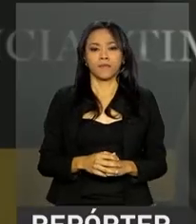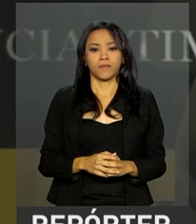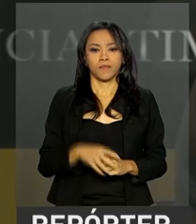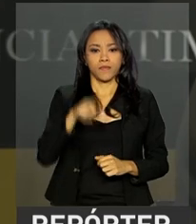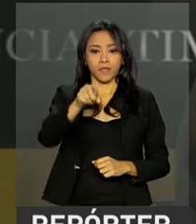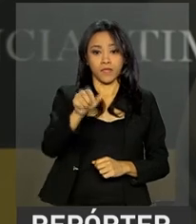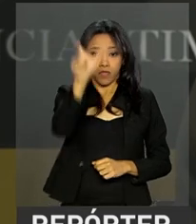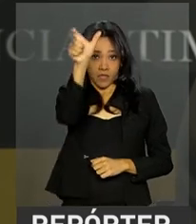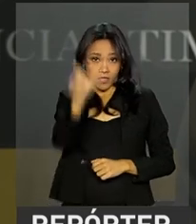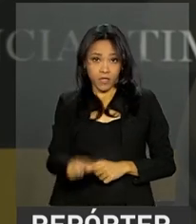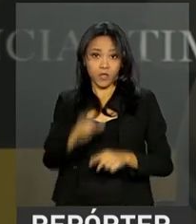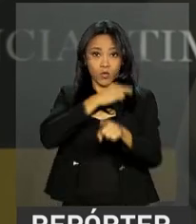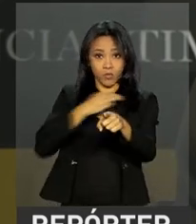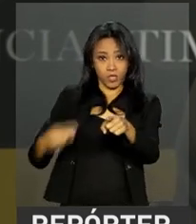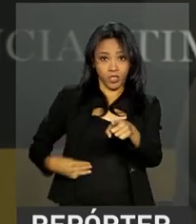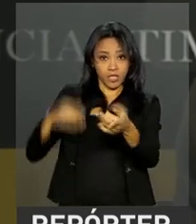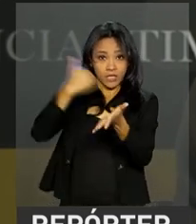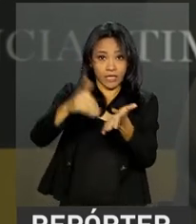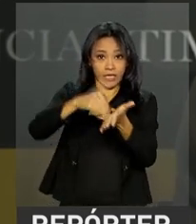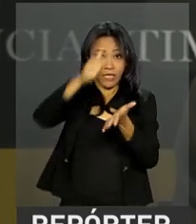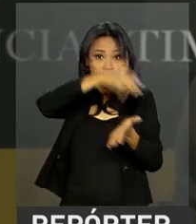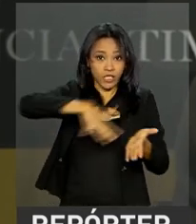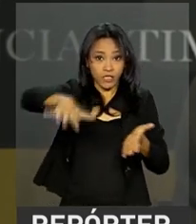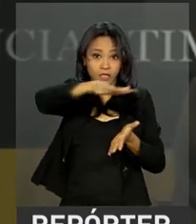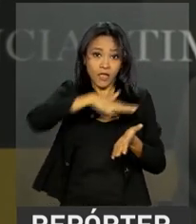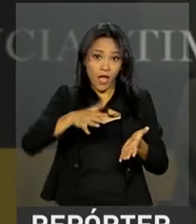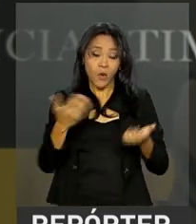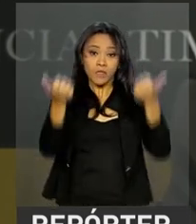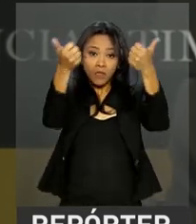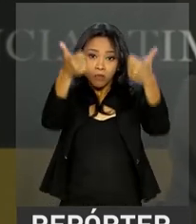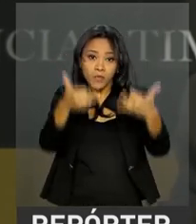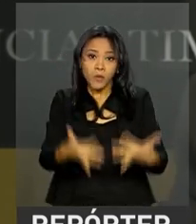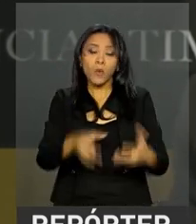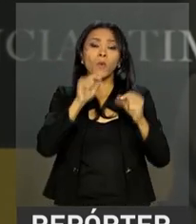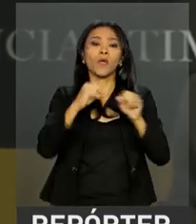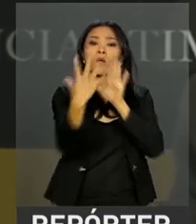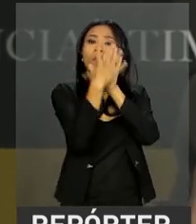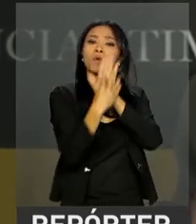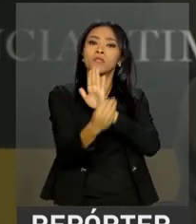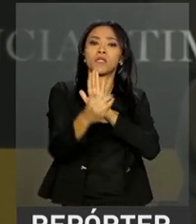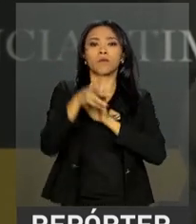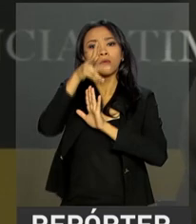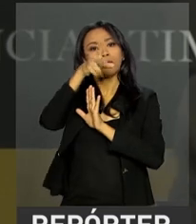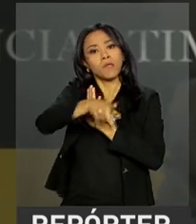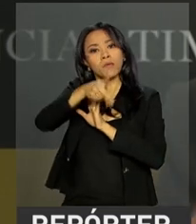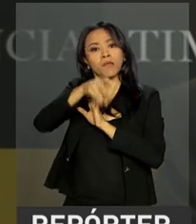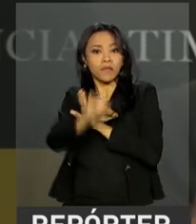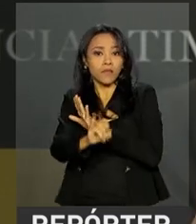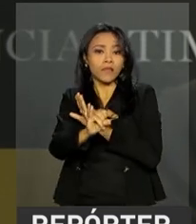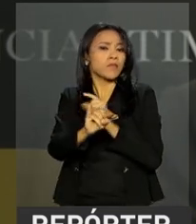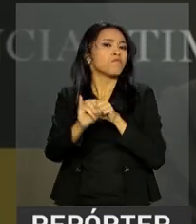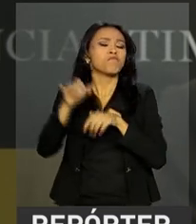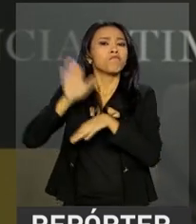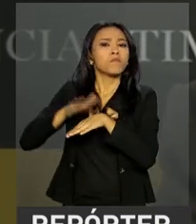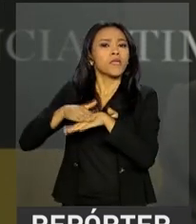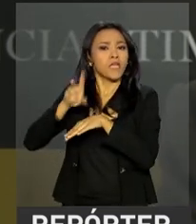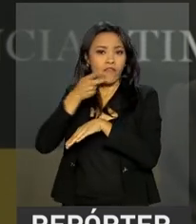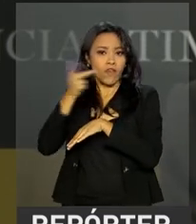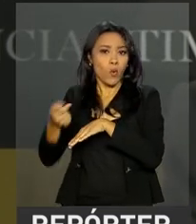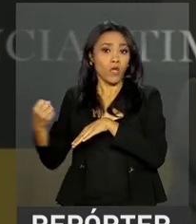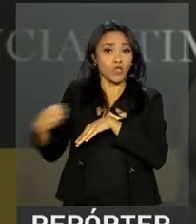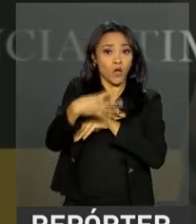O ministro-chefe da Secretaria-Geral, Moreira Franco, destacou o programa de parcerias de investimentos. Segundo ele, as novas